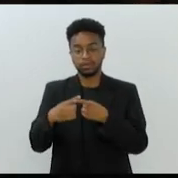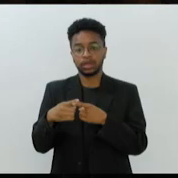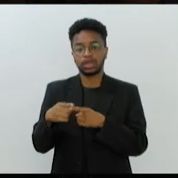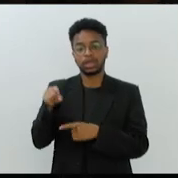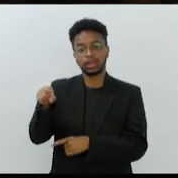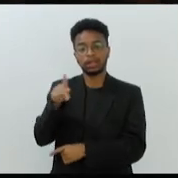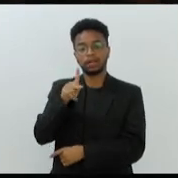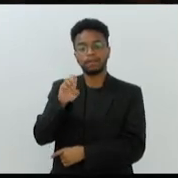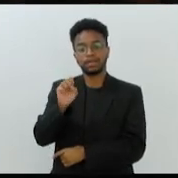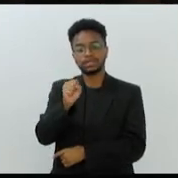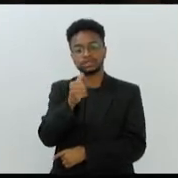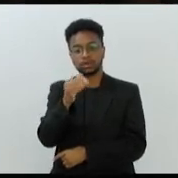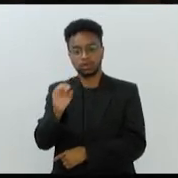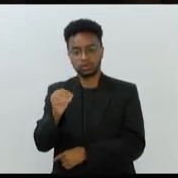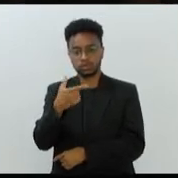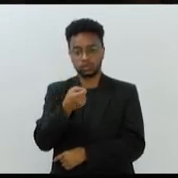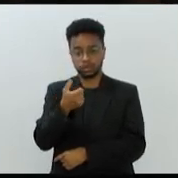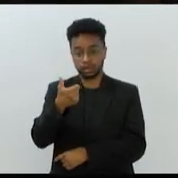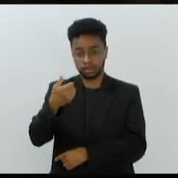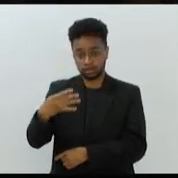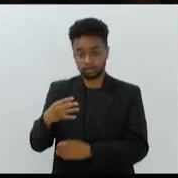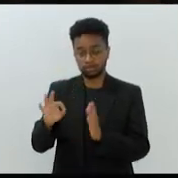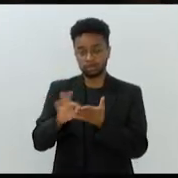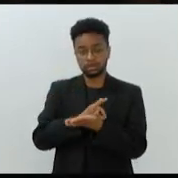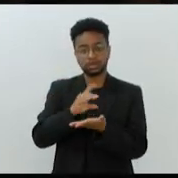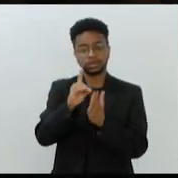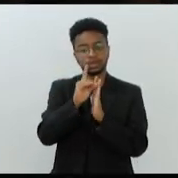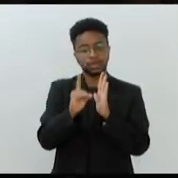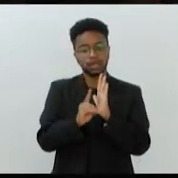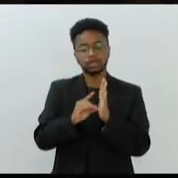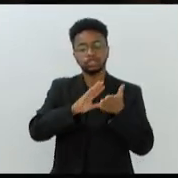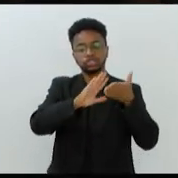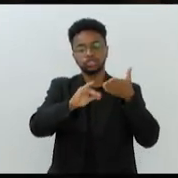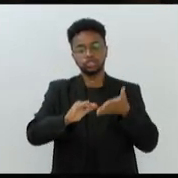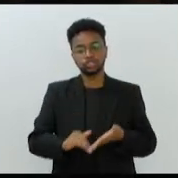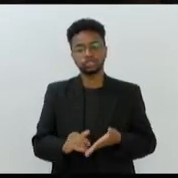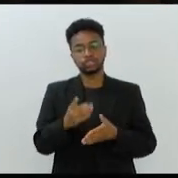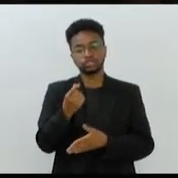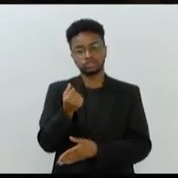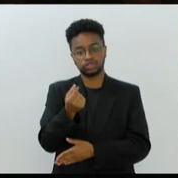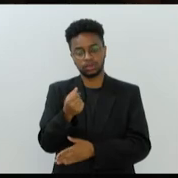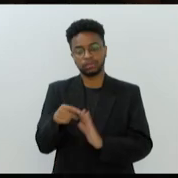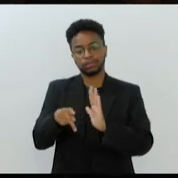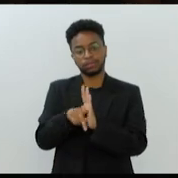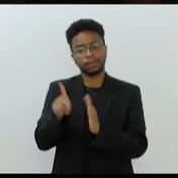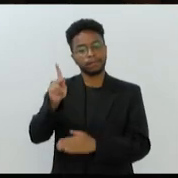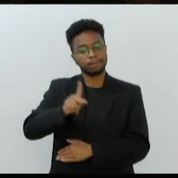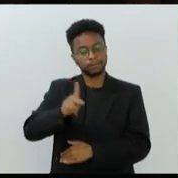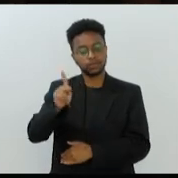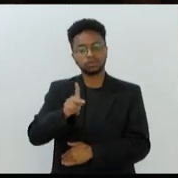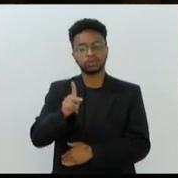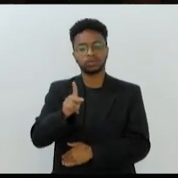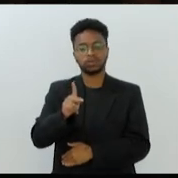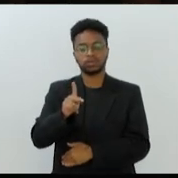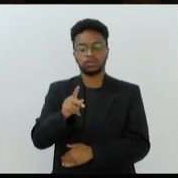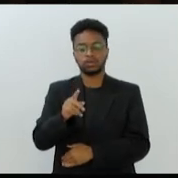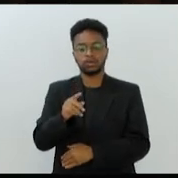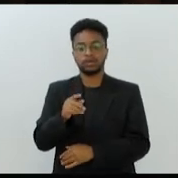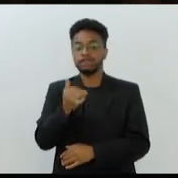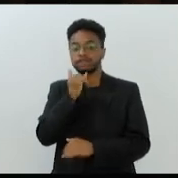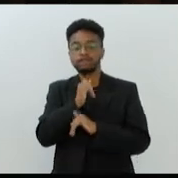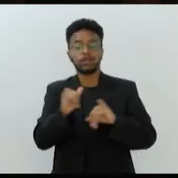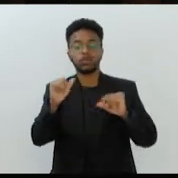em 2014, assinou um decreto retirando dinheiro de royalties de participações especiais de petróleo, dizendo que era